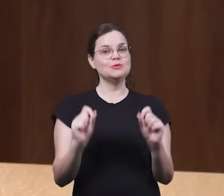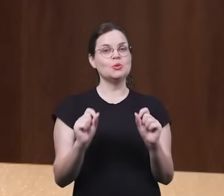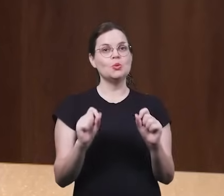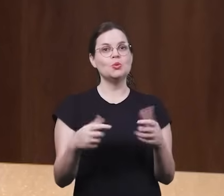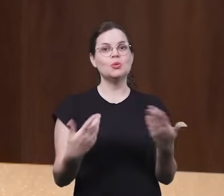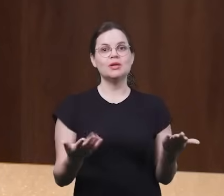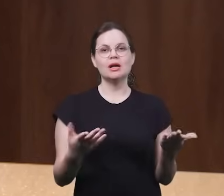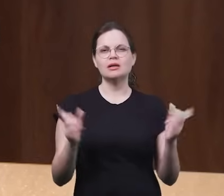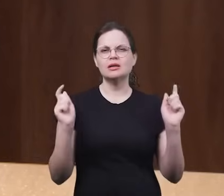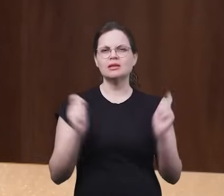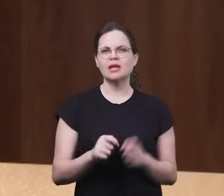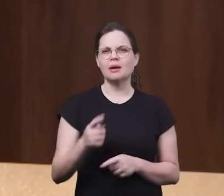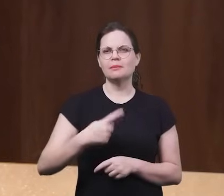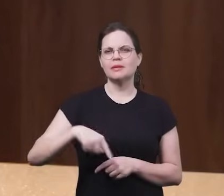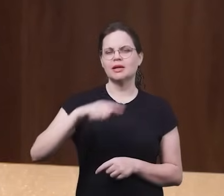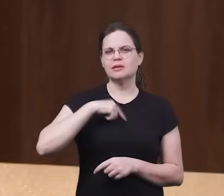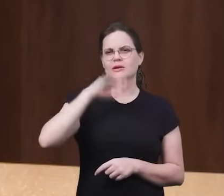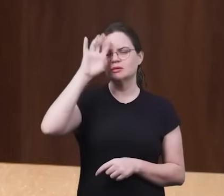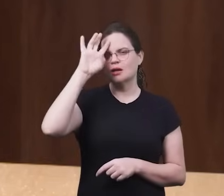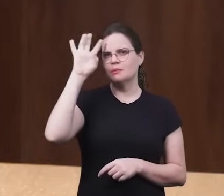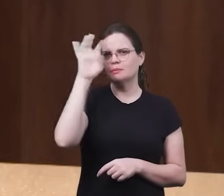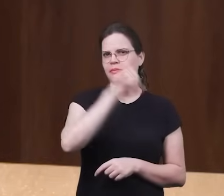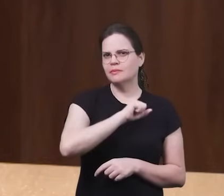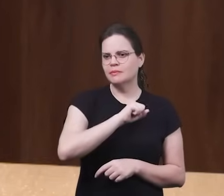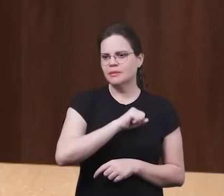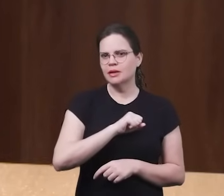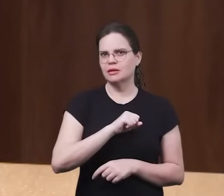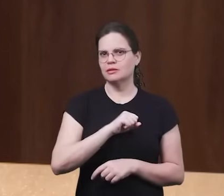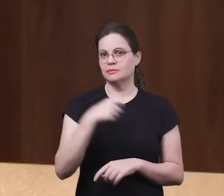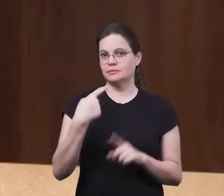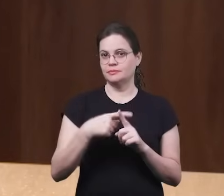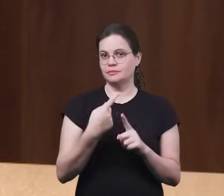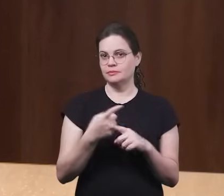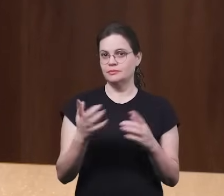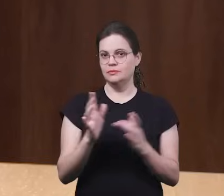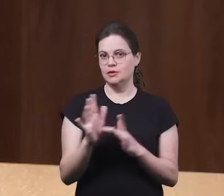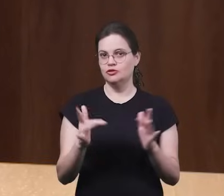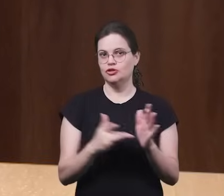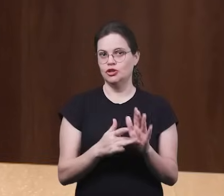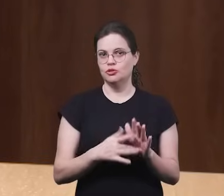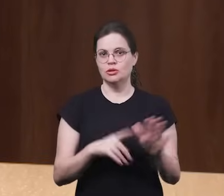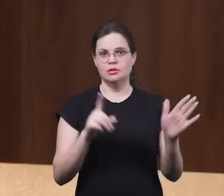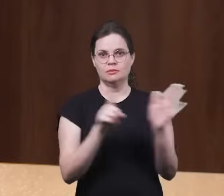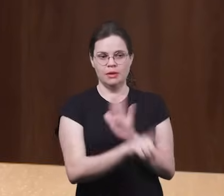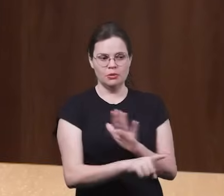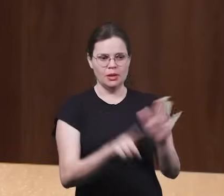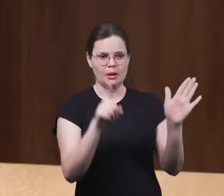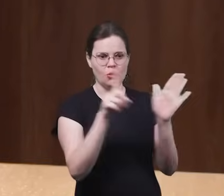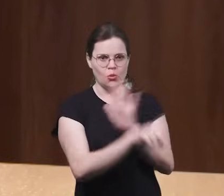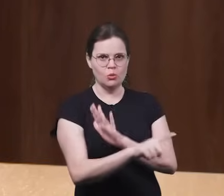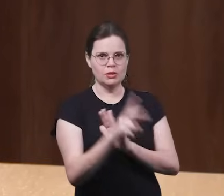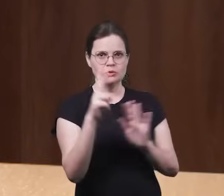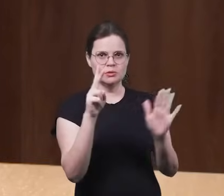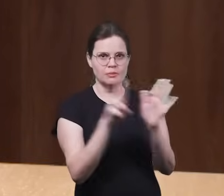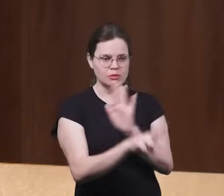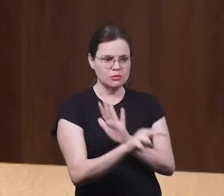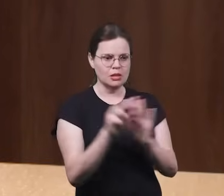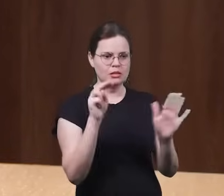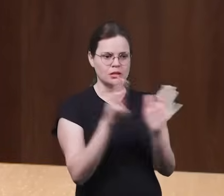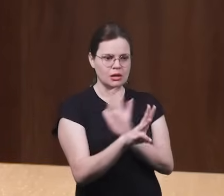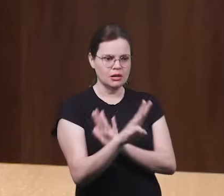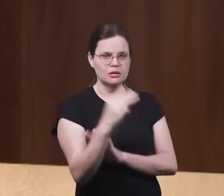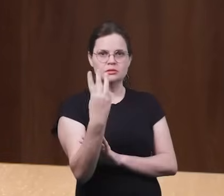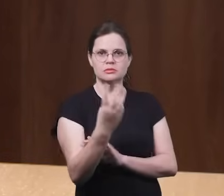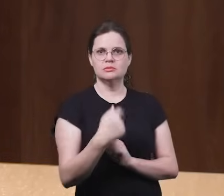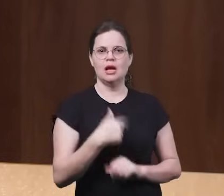isso traz de ensino para nós? Quando ele faz as 3 perguntas, ele insiste com Pedro e diz assim,